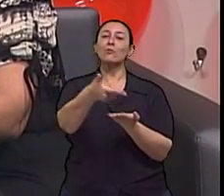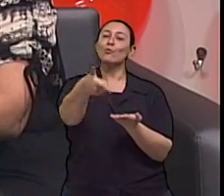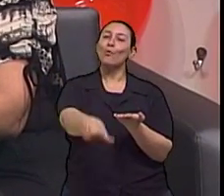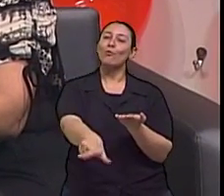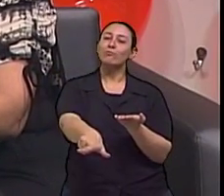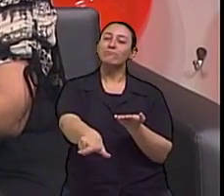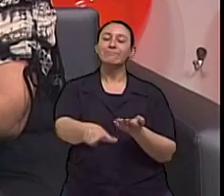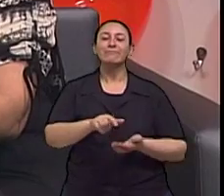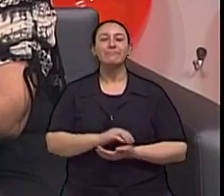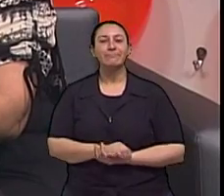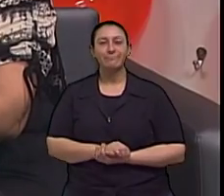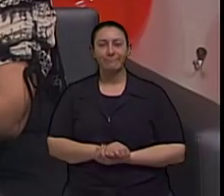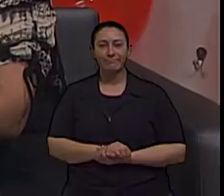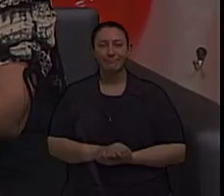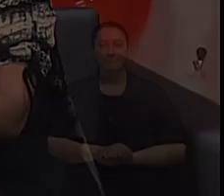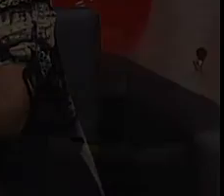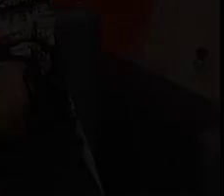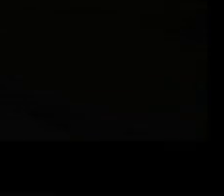Novo.